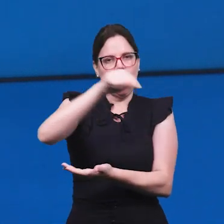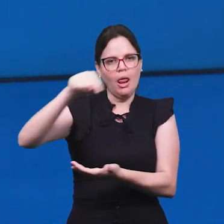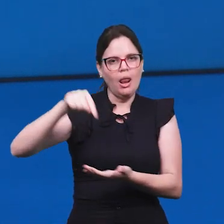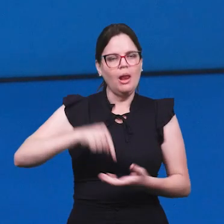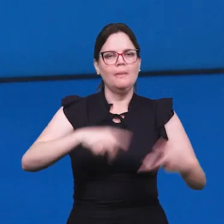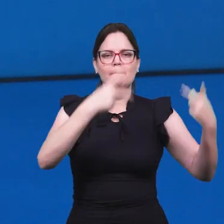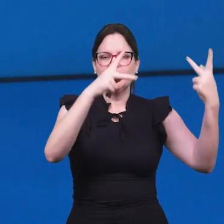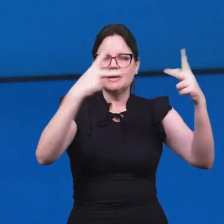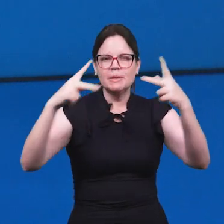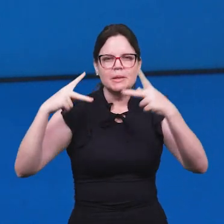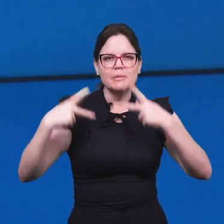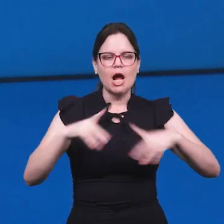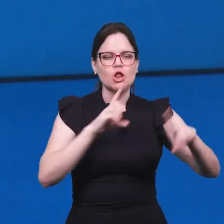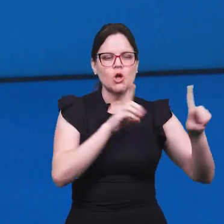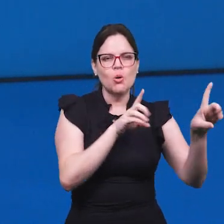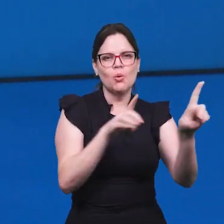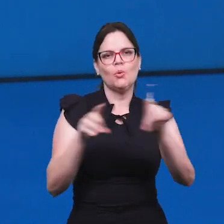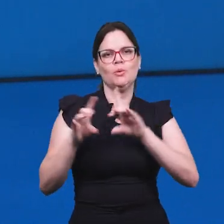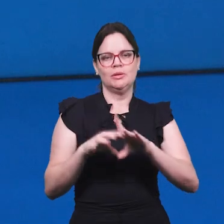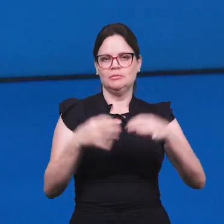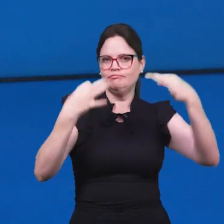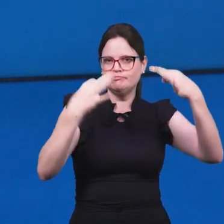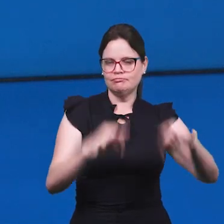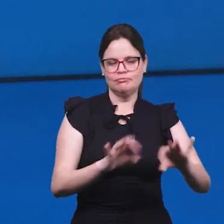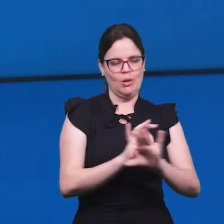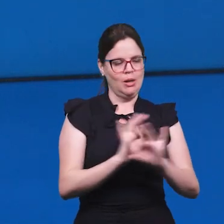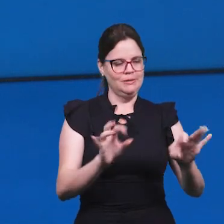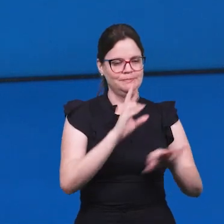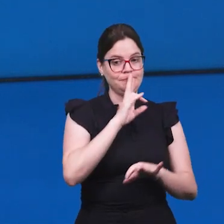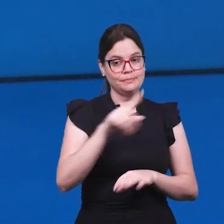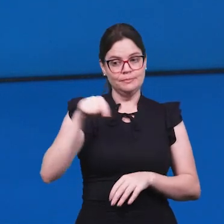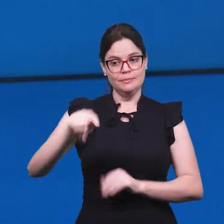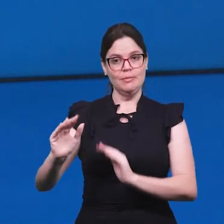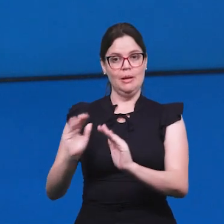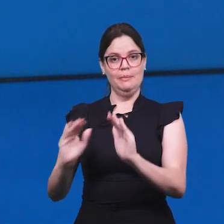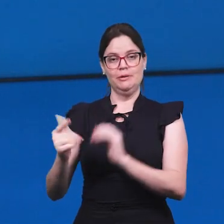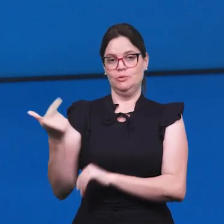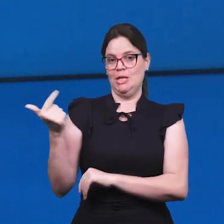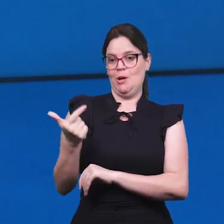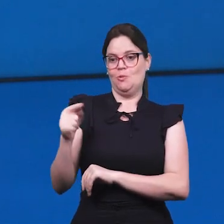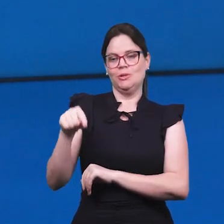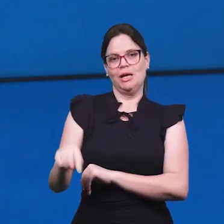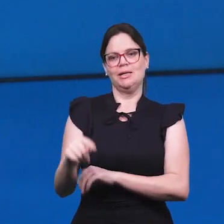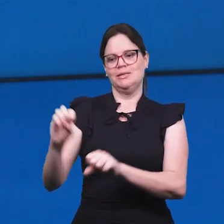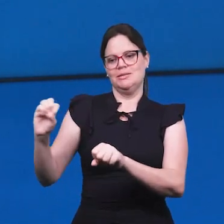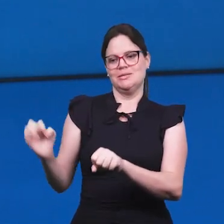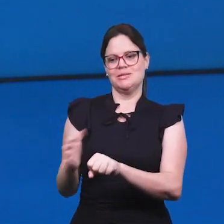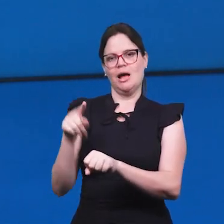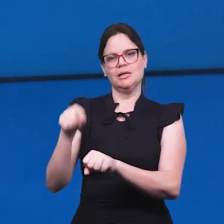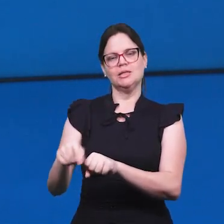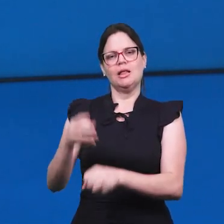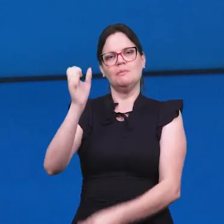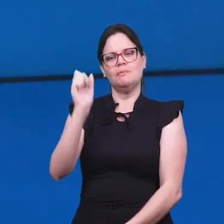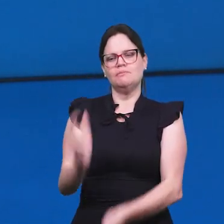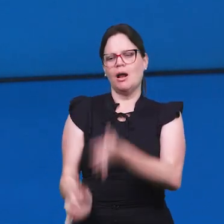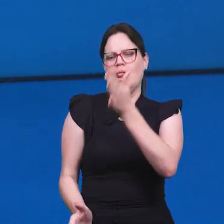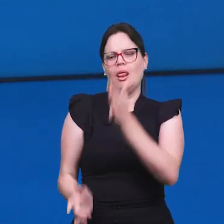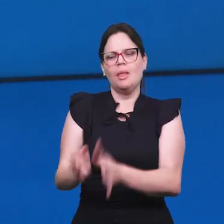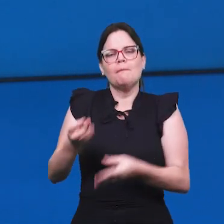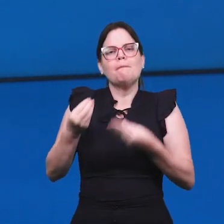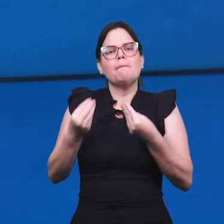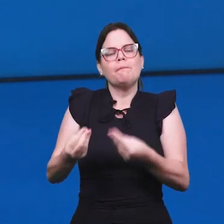mundo, penetrar no mundo, evangelizando, lançando a semente do evangelho, né? Muito bem colocado. Já no segundo momento, que já